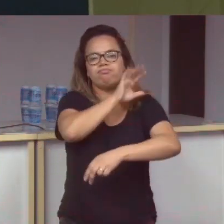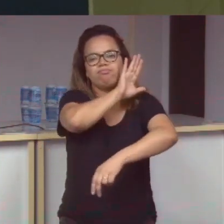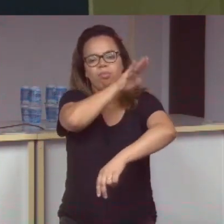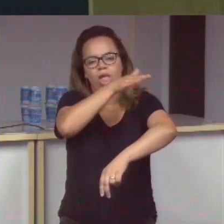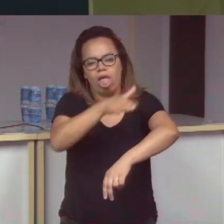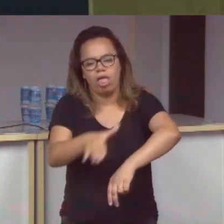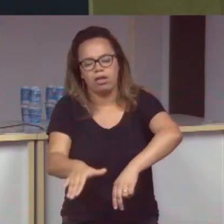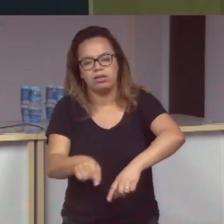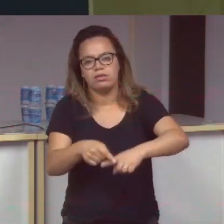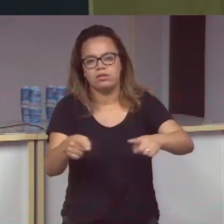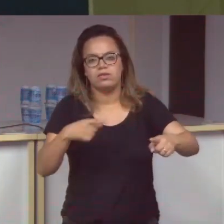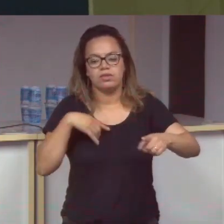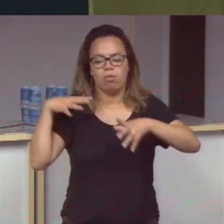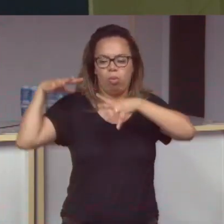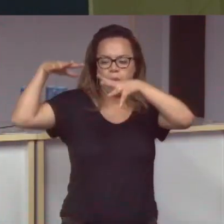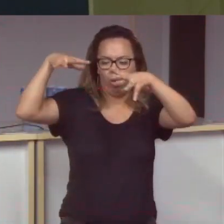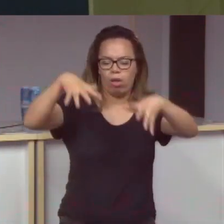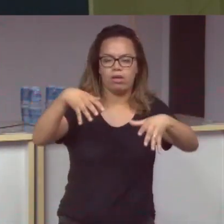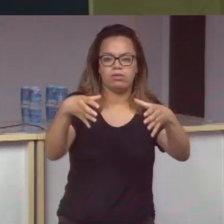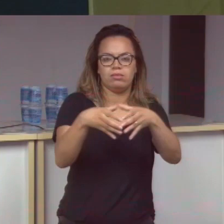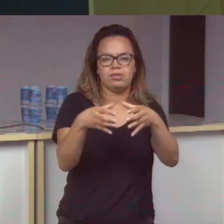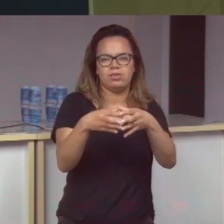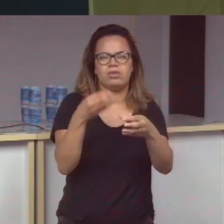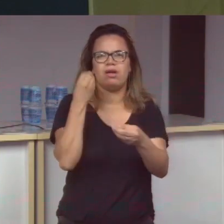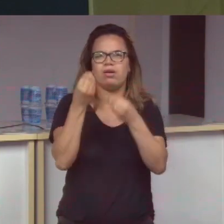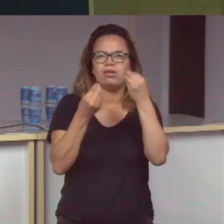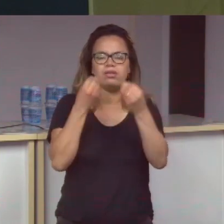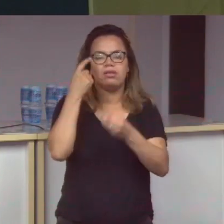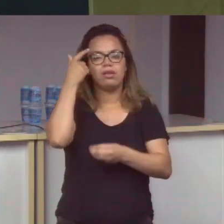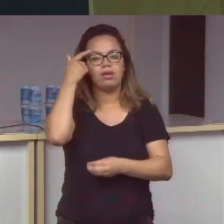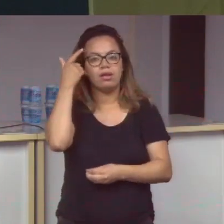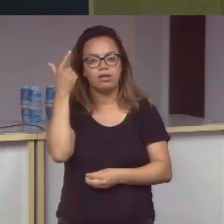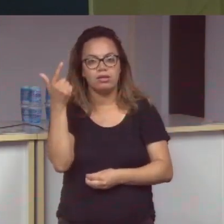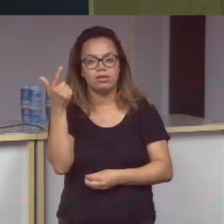mítica. Assim, então,